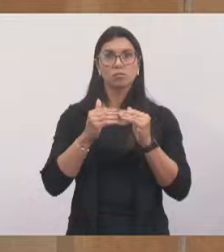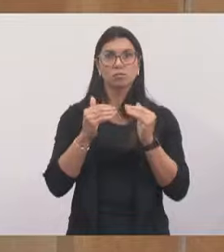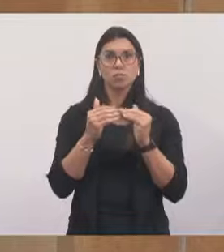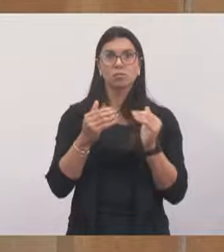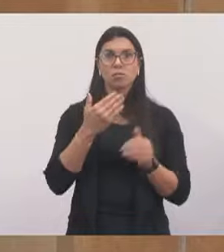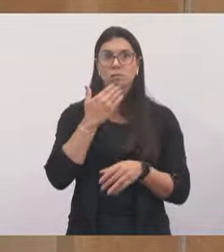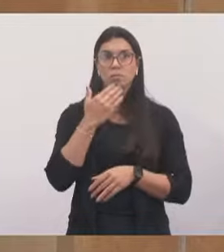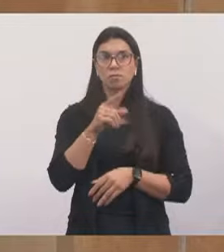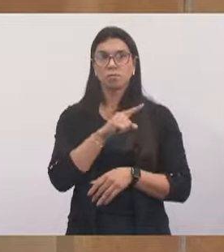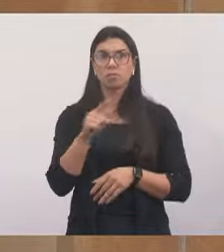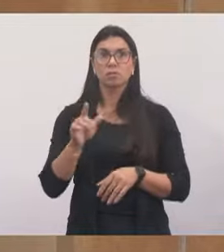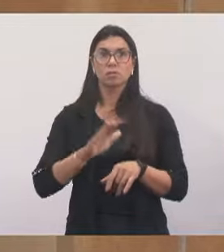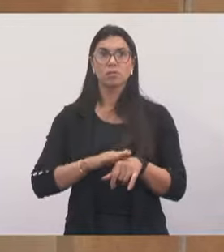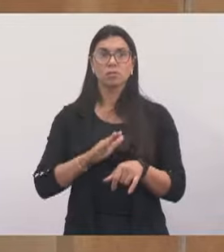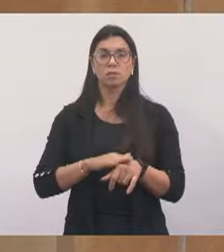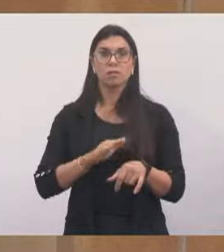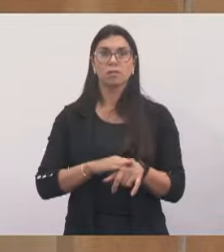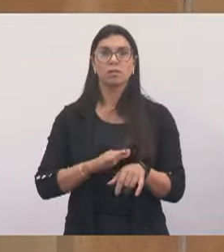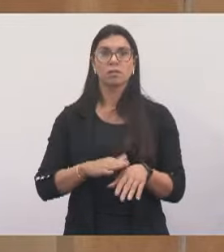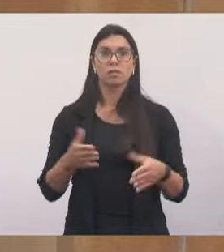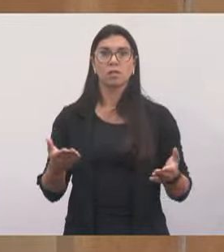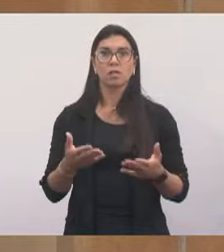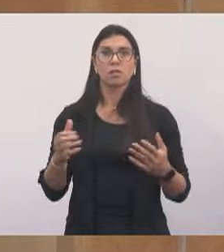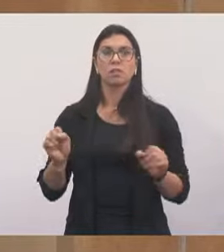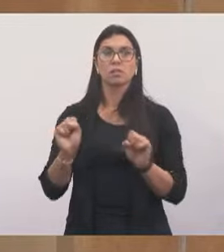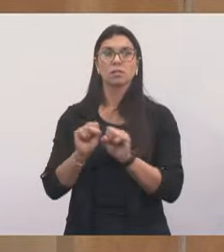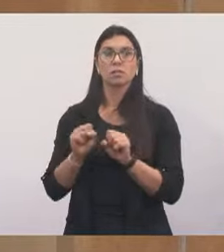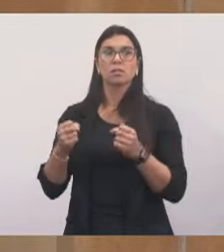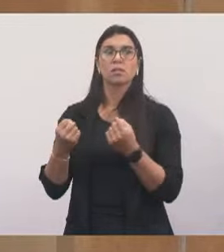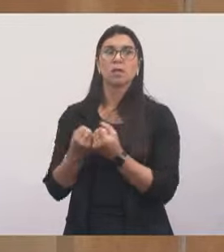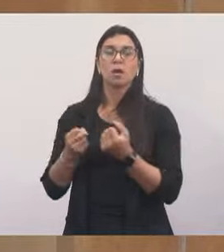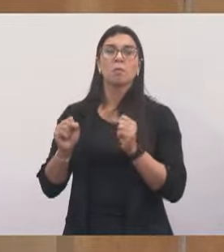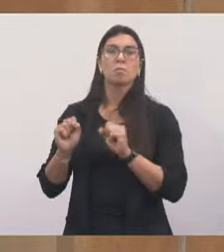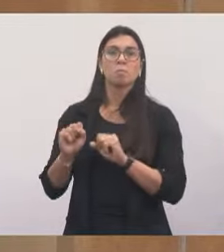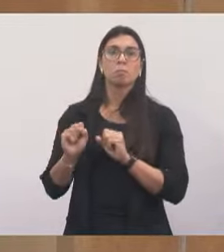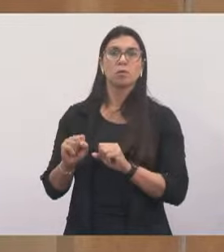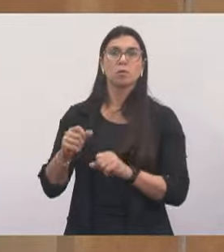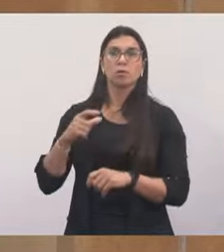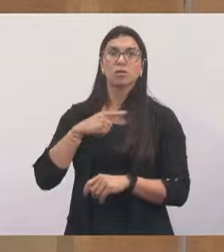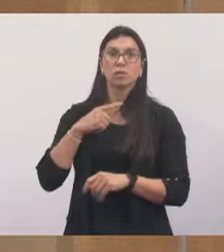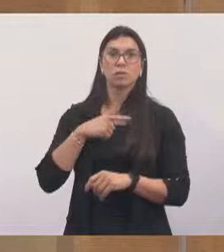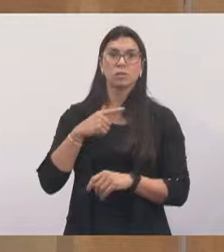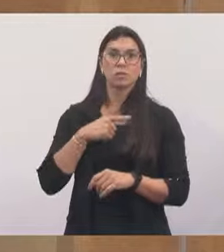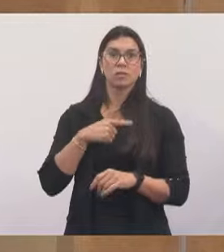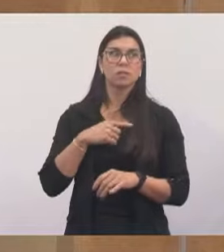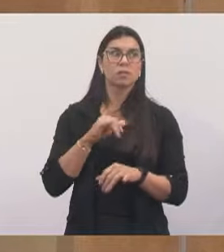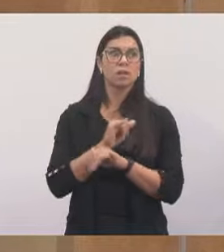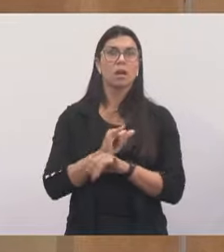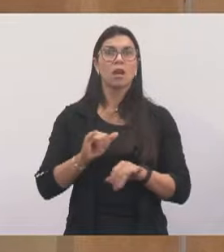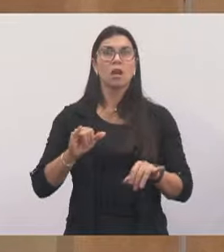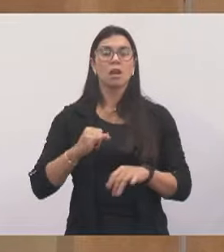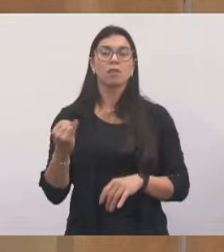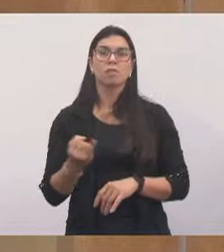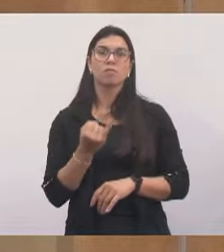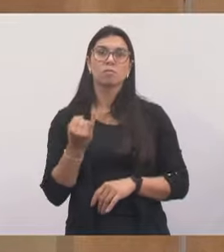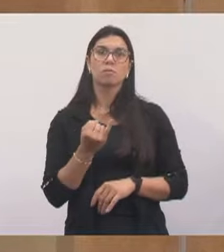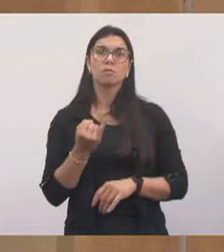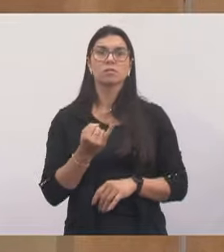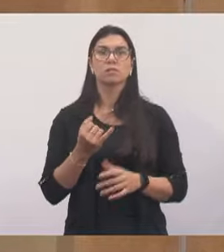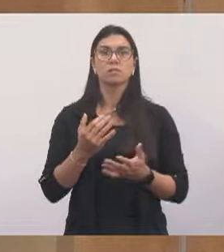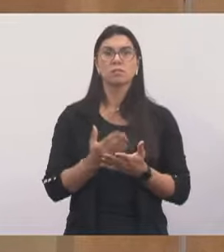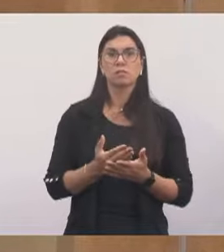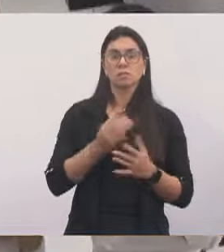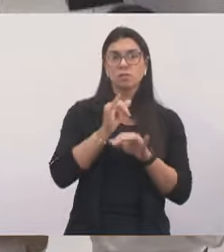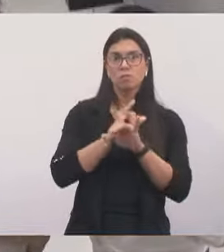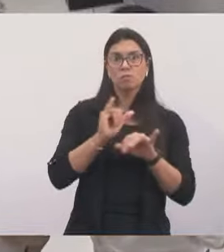favorável para que essas associações possam ter o título de utilidade pública. Então, muito obrigado aqui a presença do Pedro Mota,